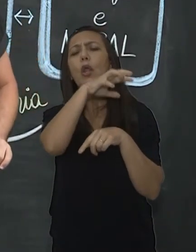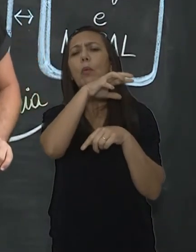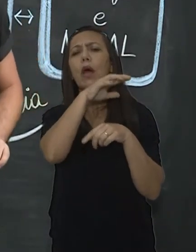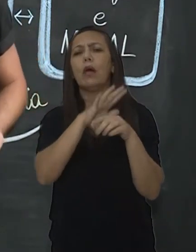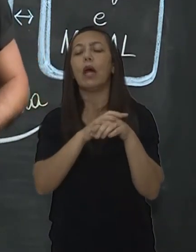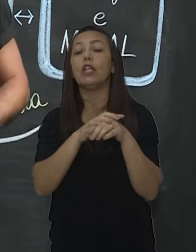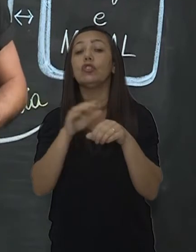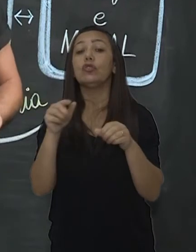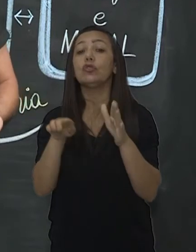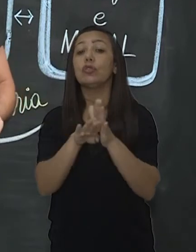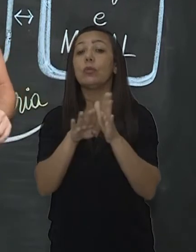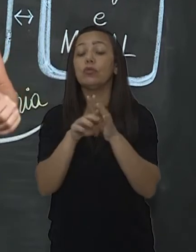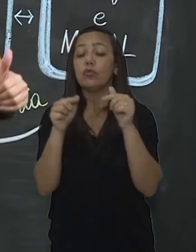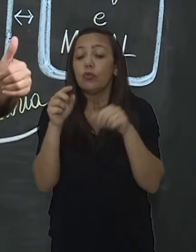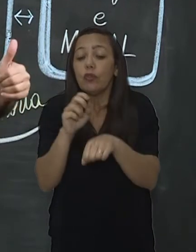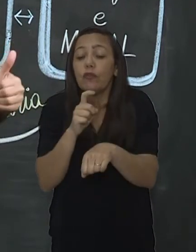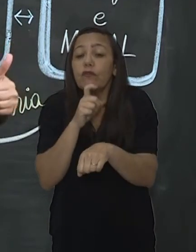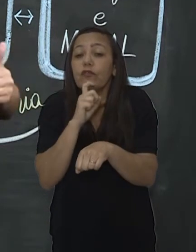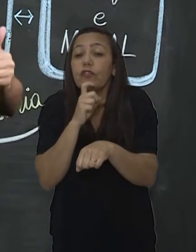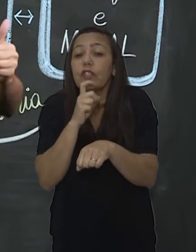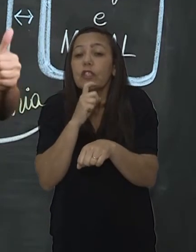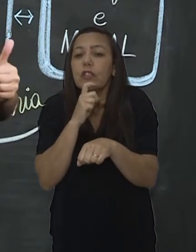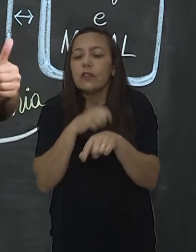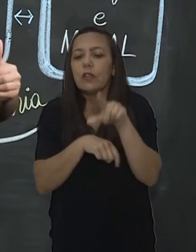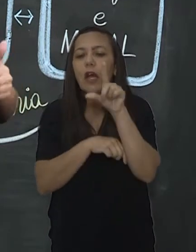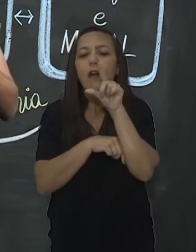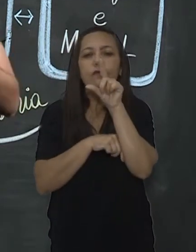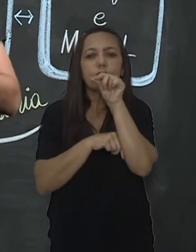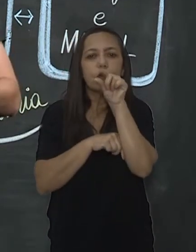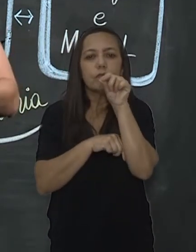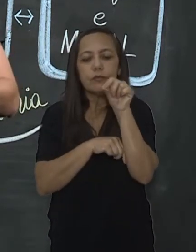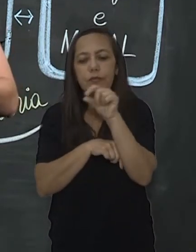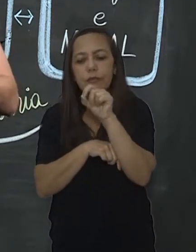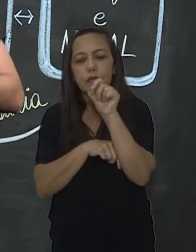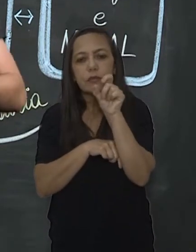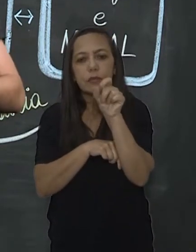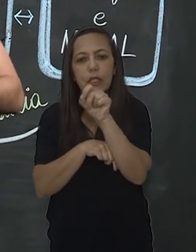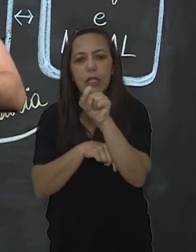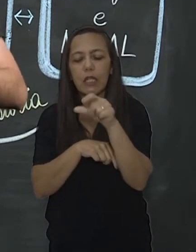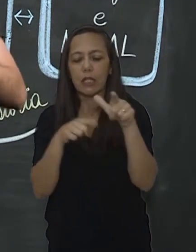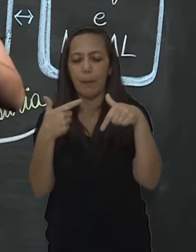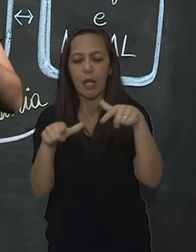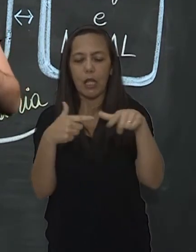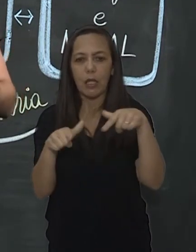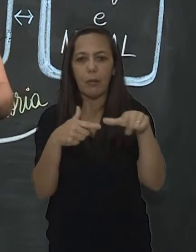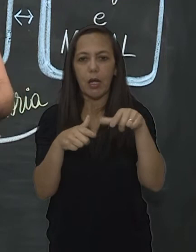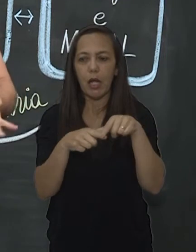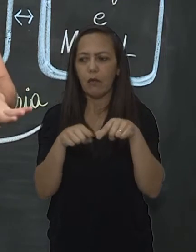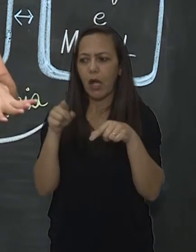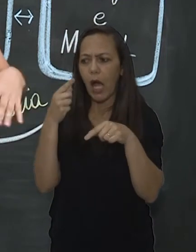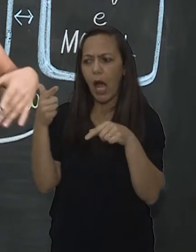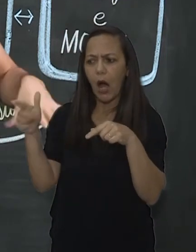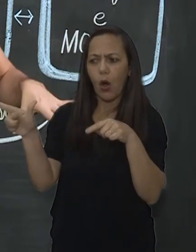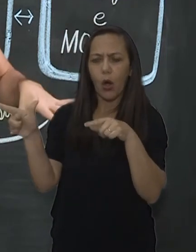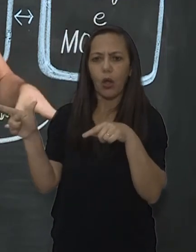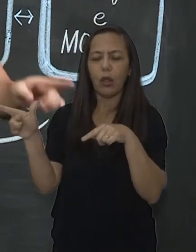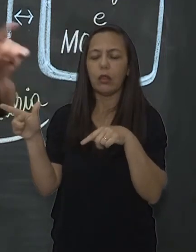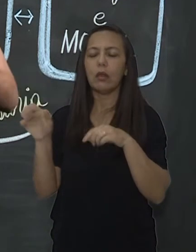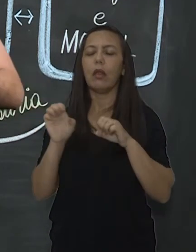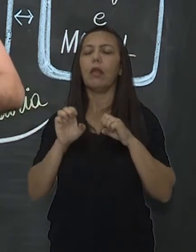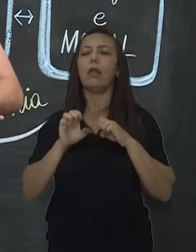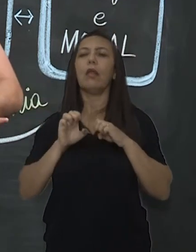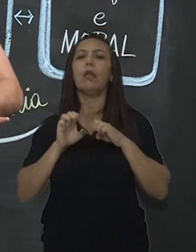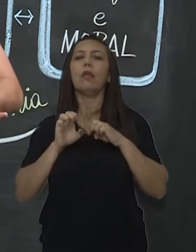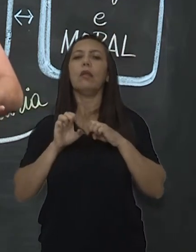chegou o inverno, a cigarra percebeu que a formiga, que trabalhou bastante no verão, estava garantida em relação a alimentos, em relação ao trabalho, e a cigarra, que ficou lá